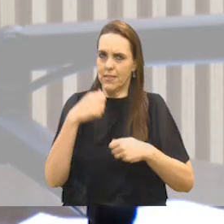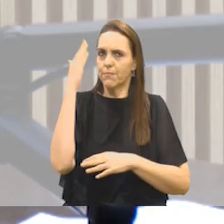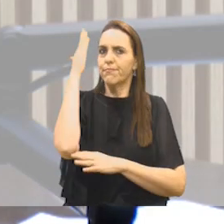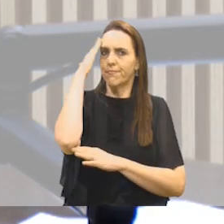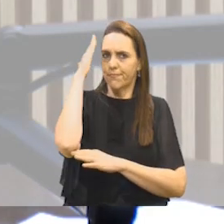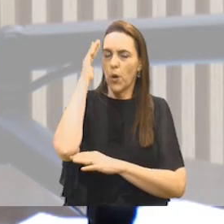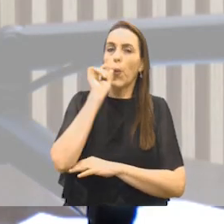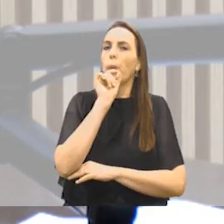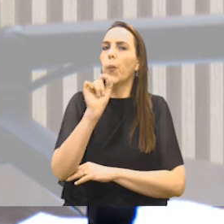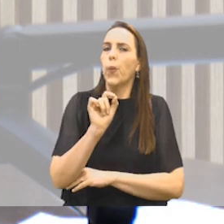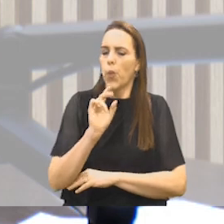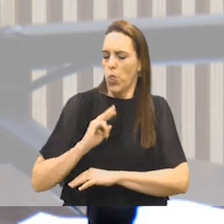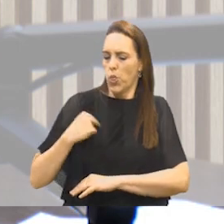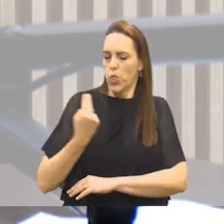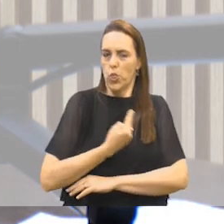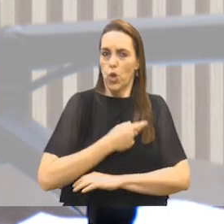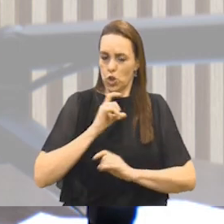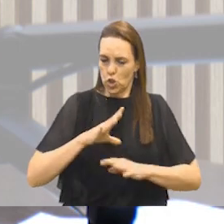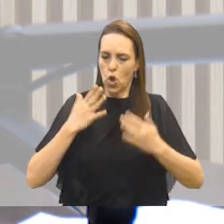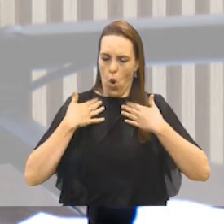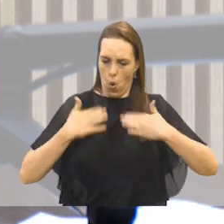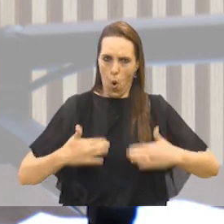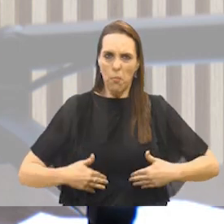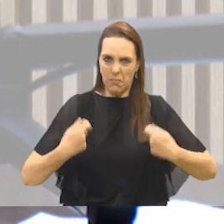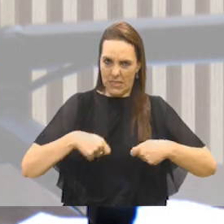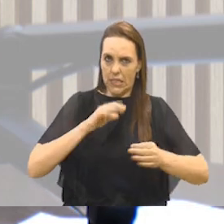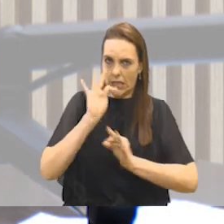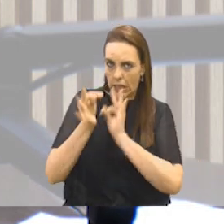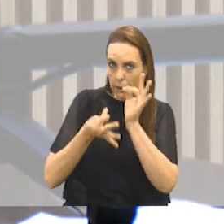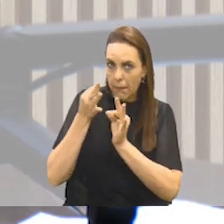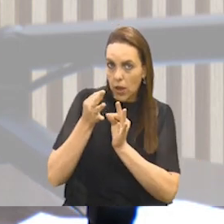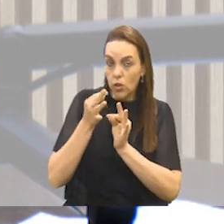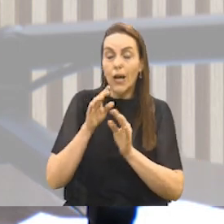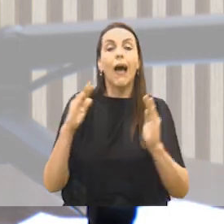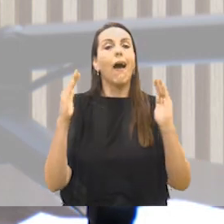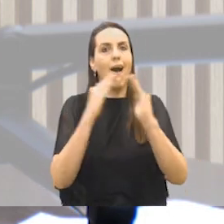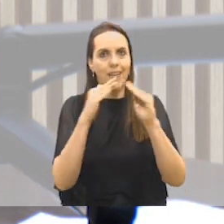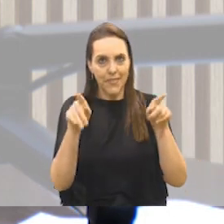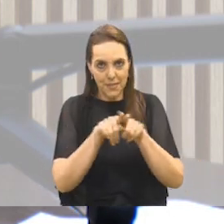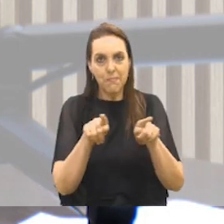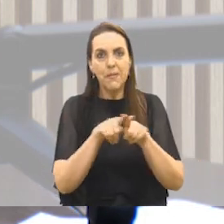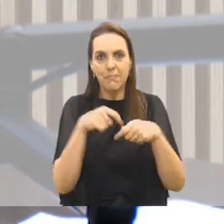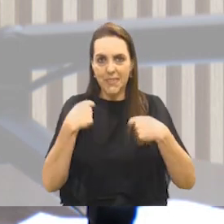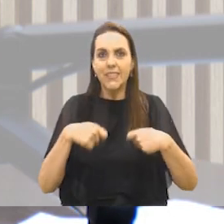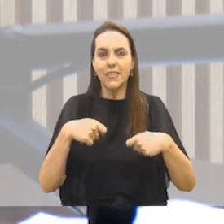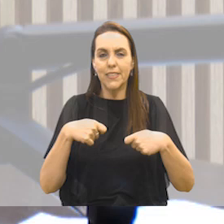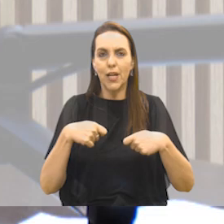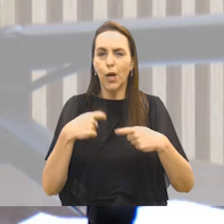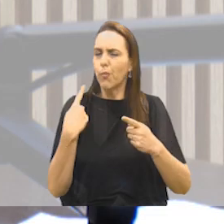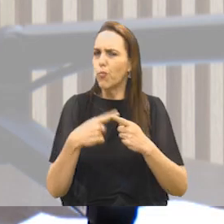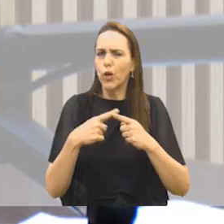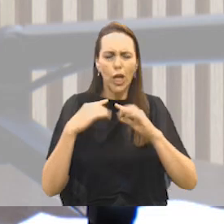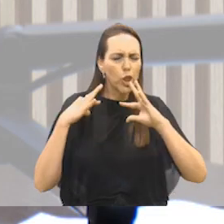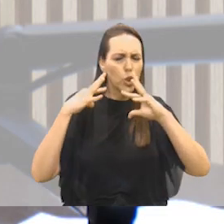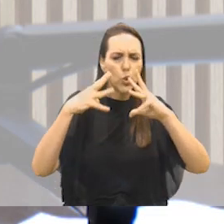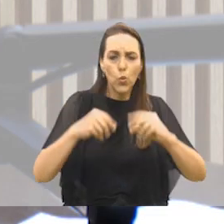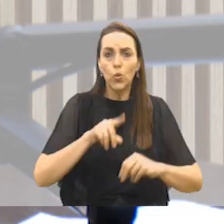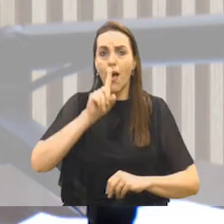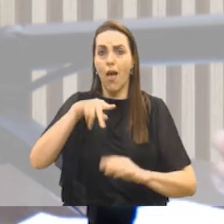porque a gente precisa entender que não somos só nós que precisamos de tratamento. A nossa casa, ela precisa